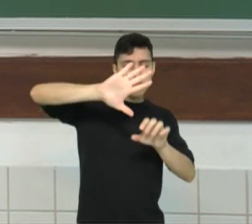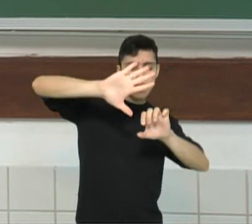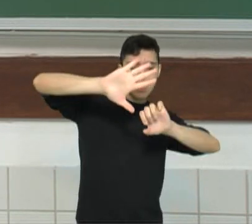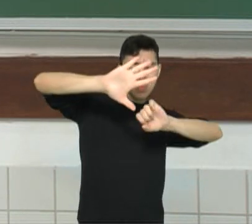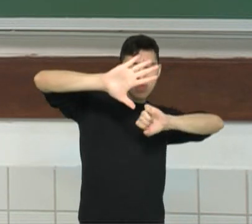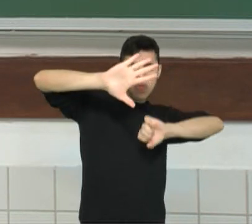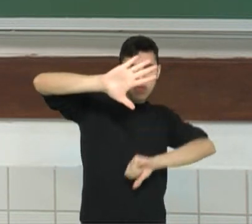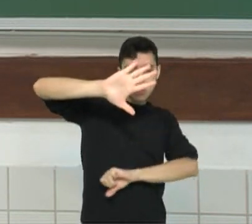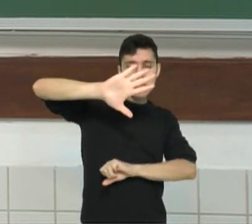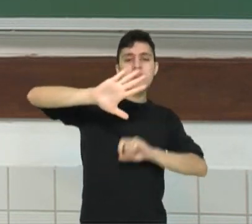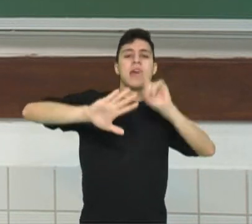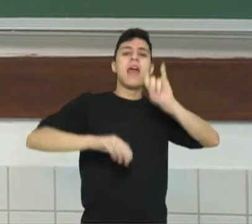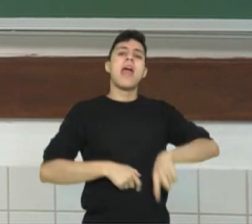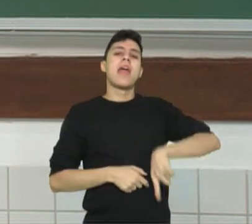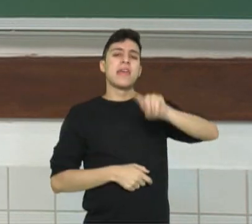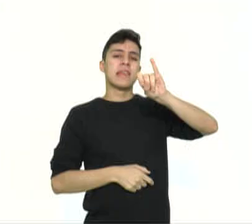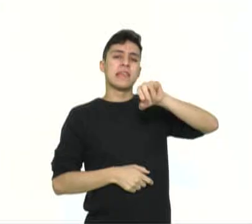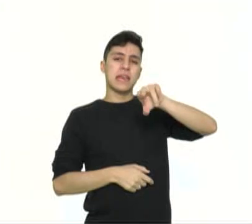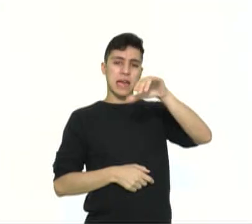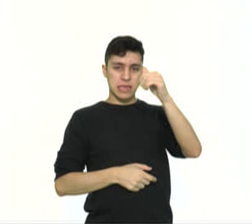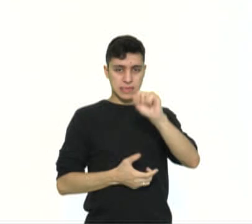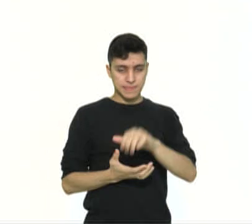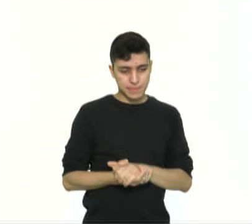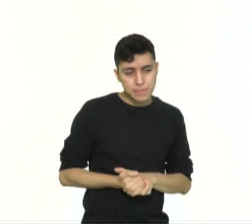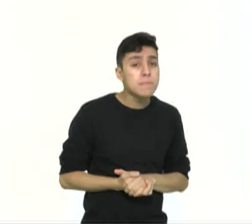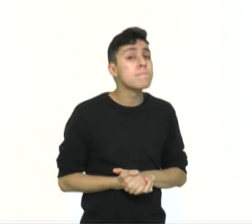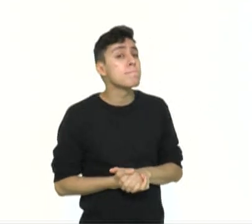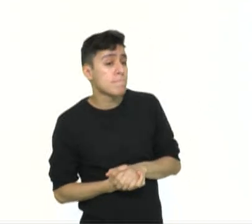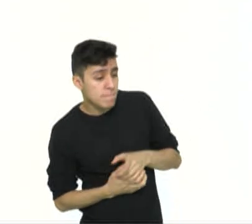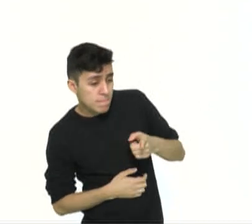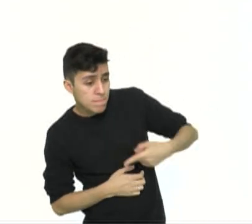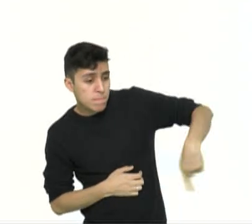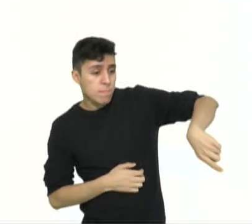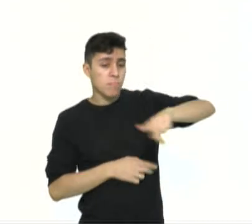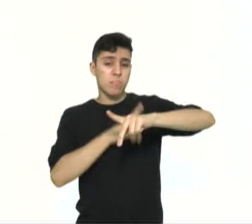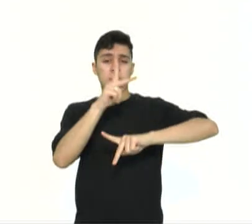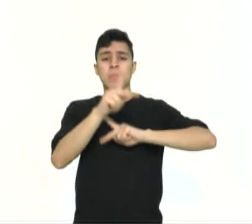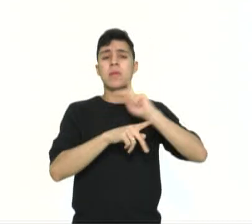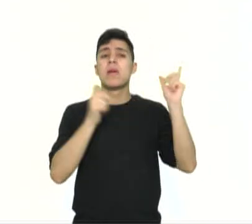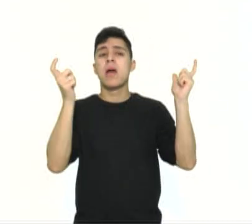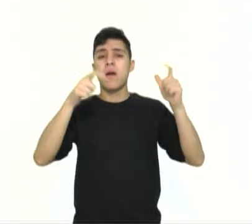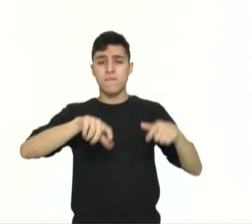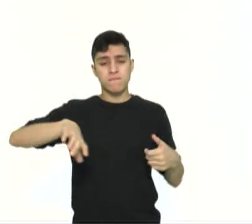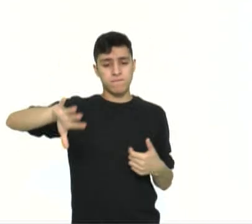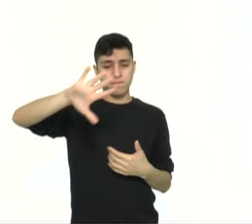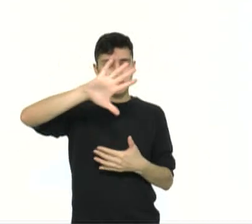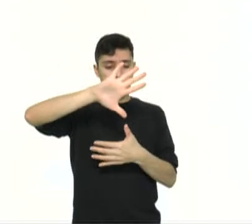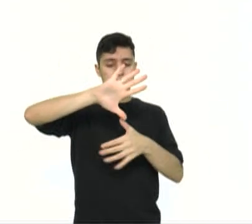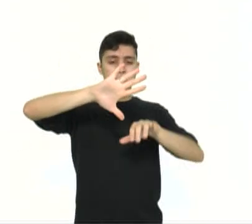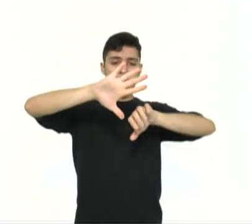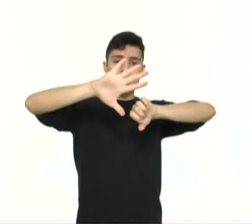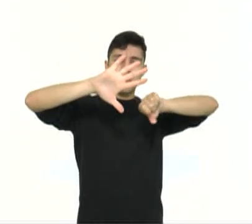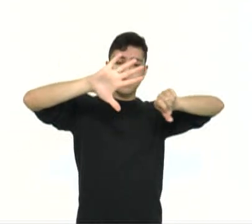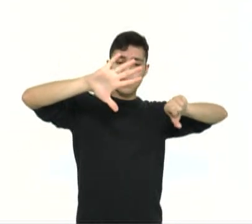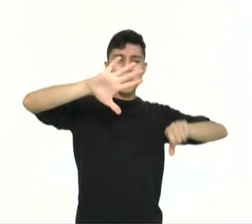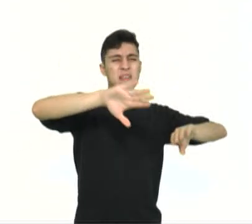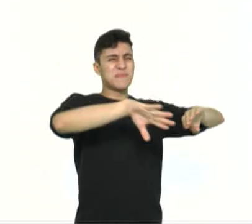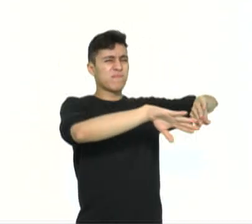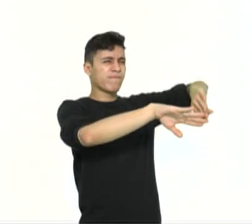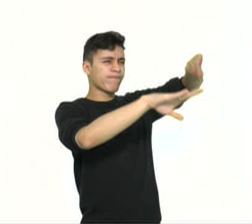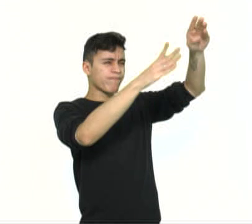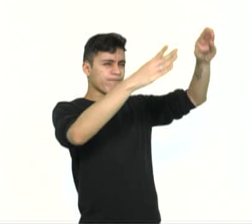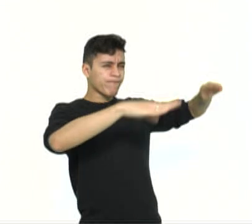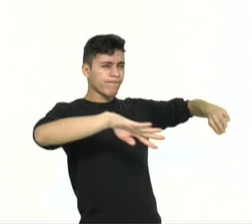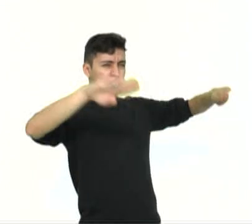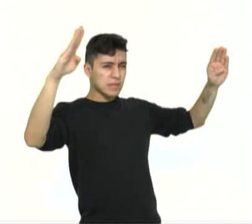Sul, que são os incas. Os incas, eles se estendiam ao longo da Cordilheira dos Andes,